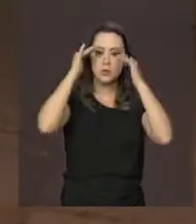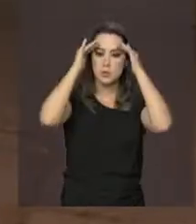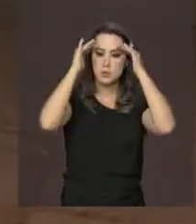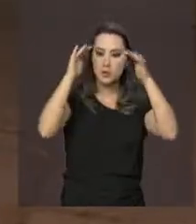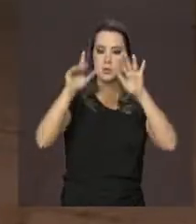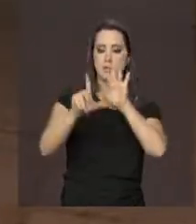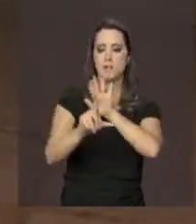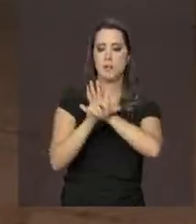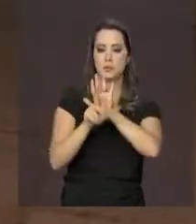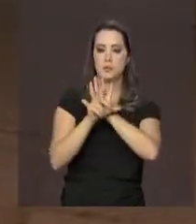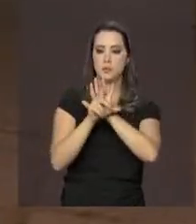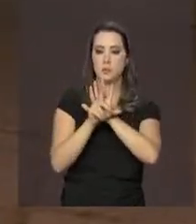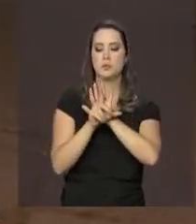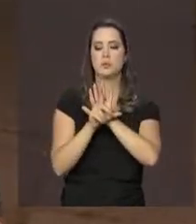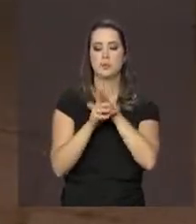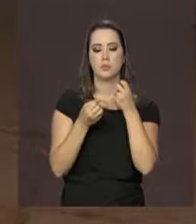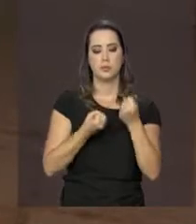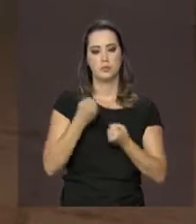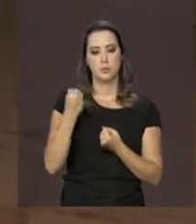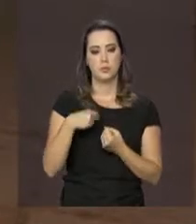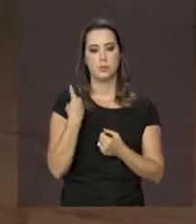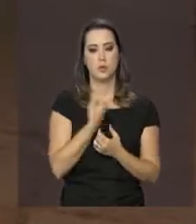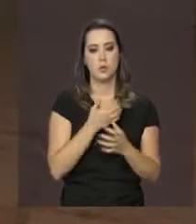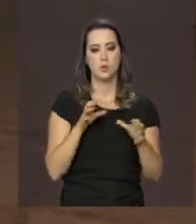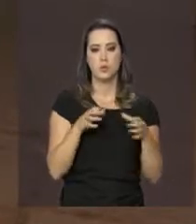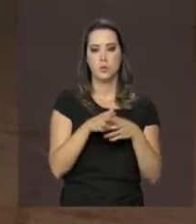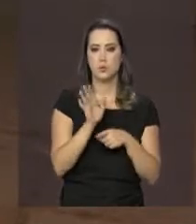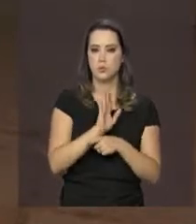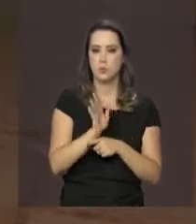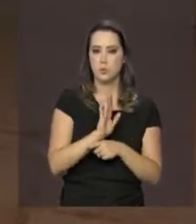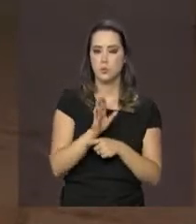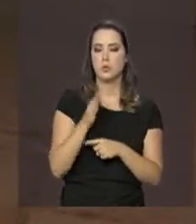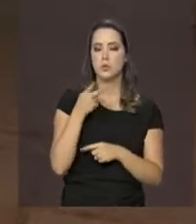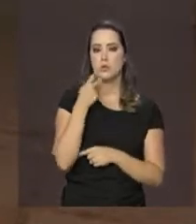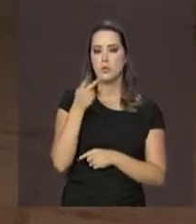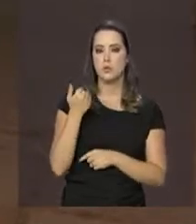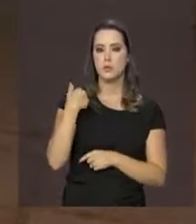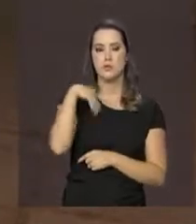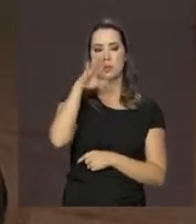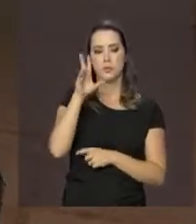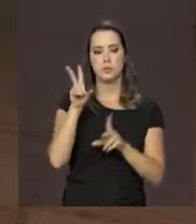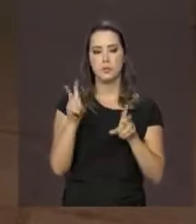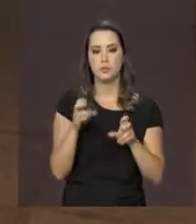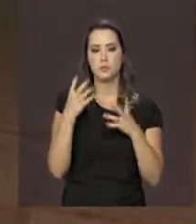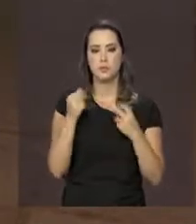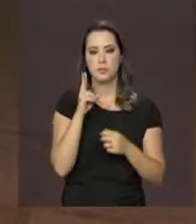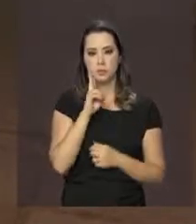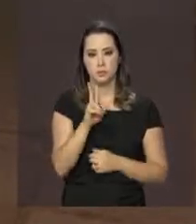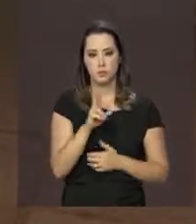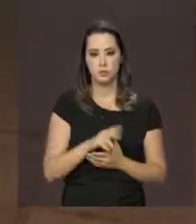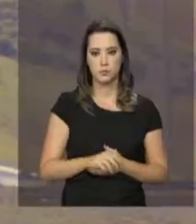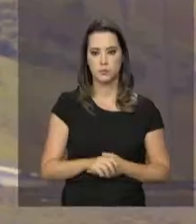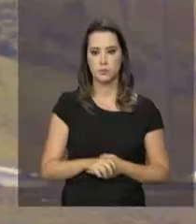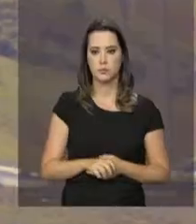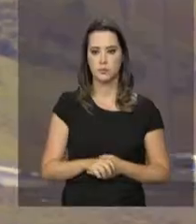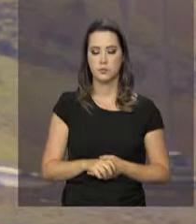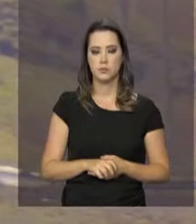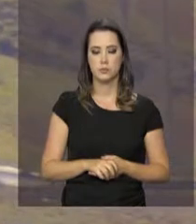em que as normas de trânsito a nossa equipe preparou uma reportagem para falar um pouco mais aí sobre esse tema vamos ver agora